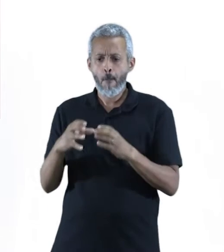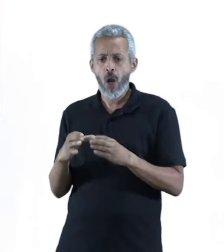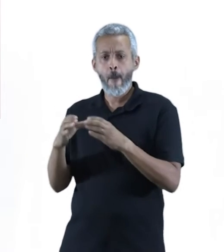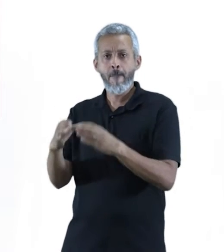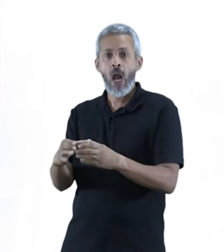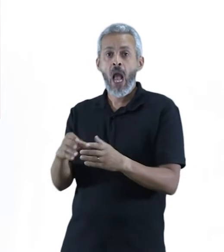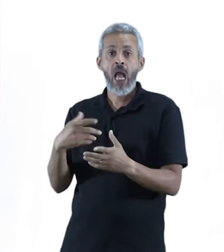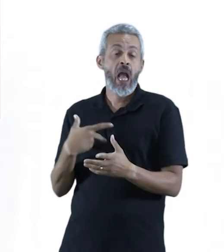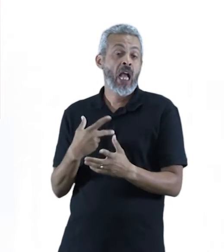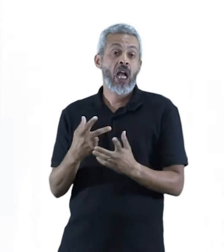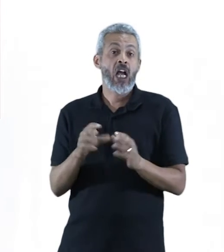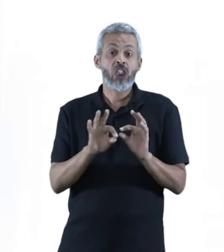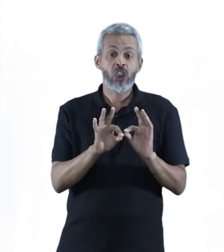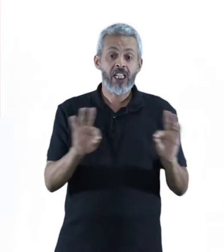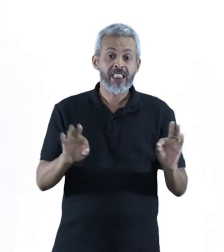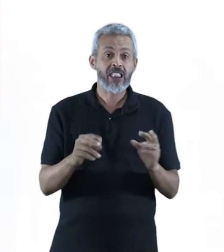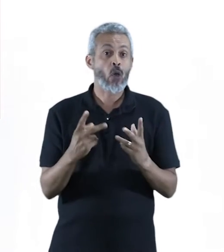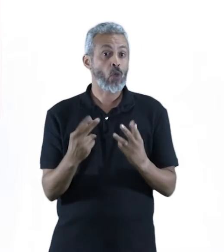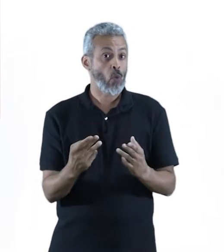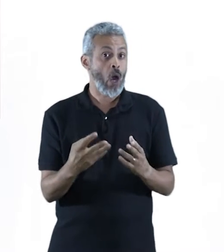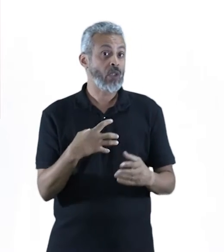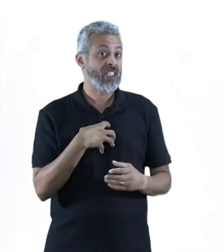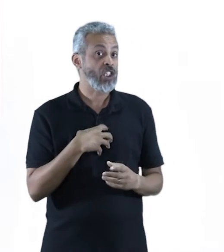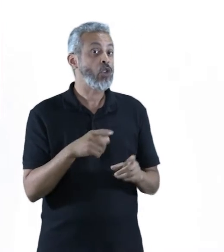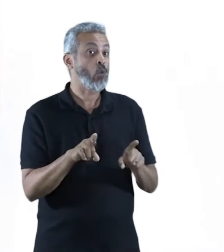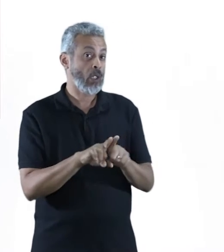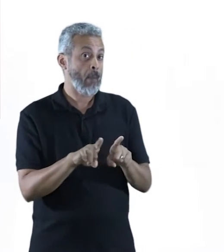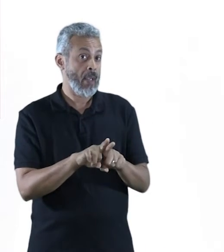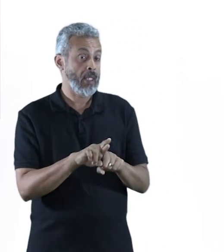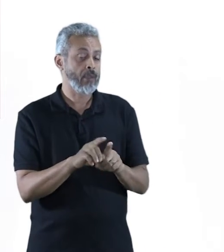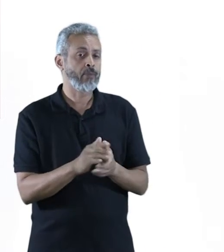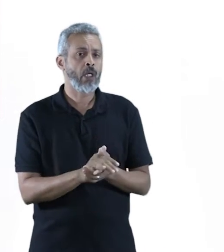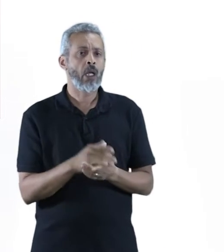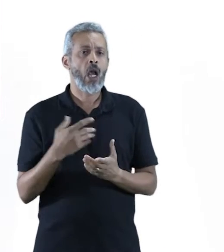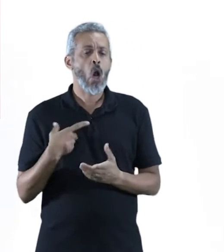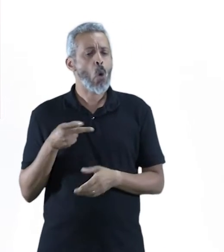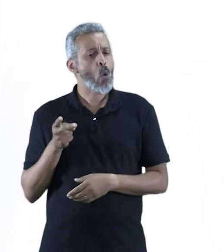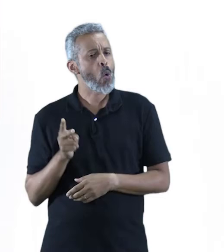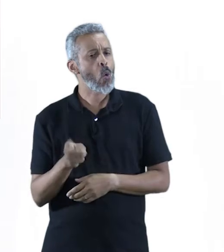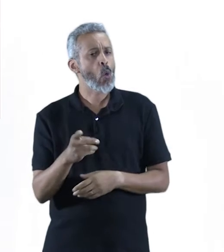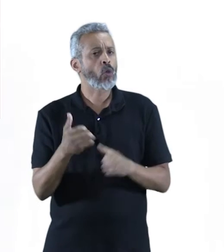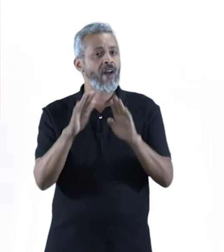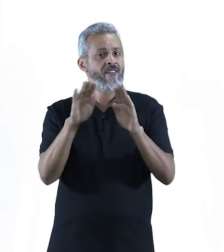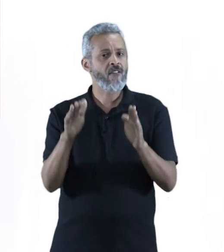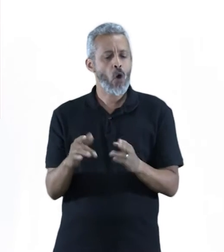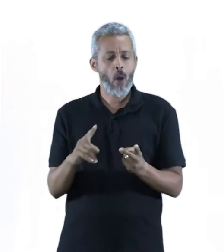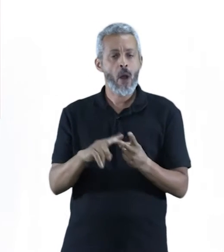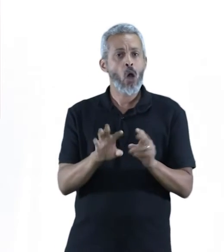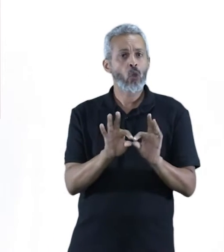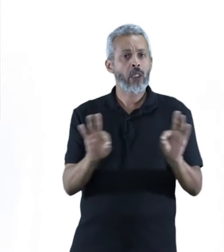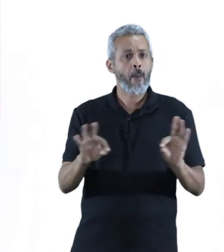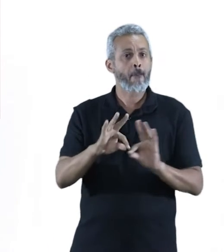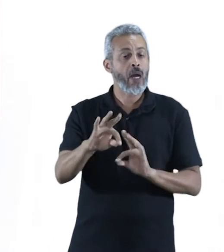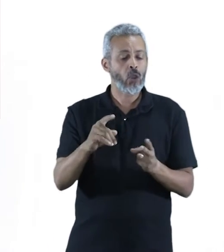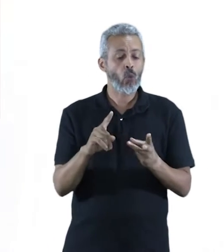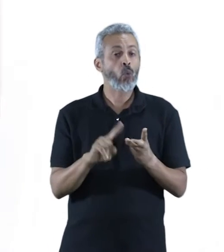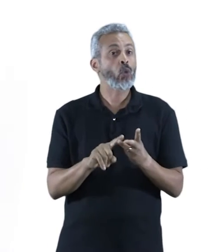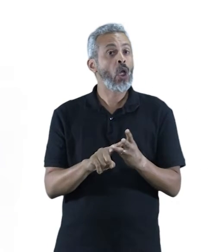figura na mesma direção e sentido, preservando sua forma, seu tamanho e seu